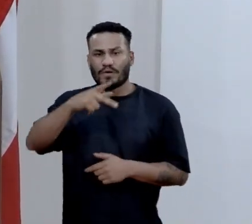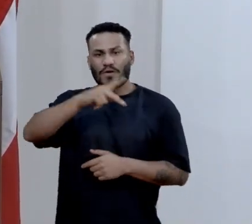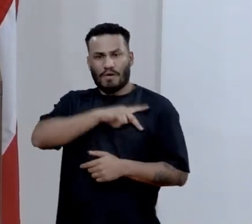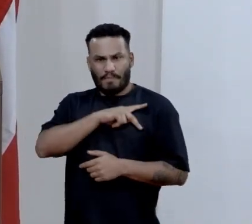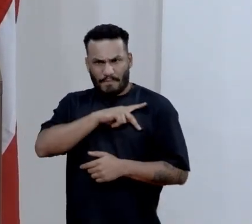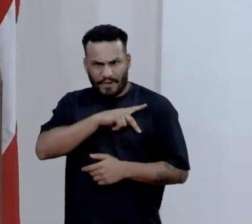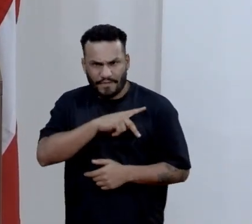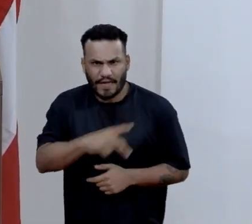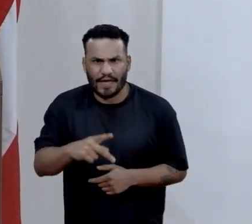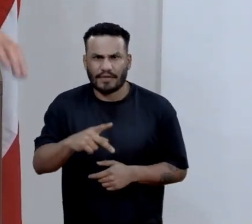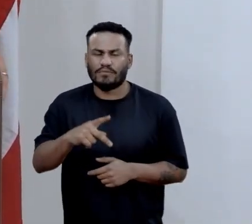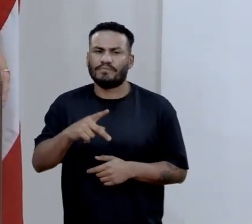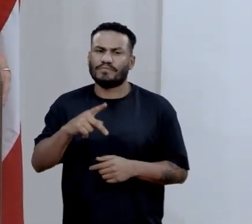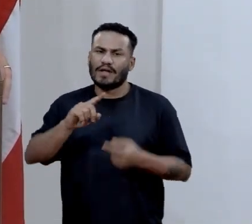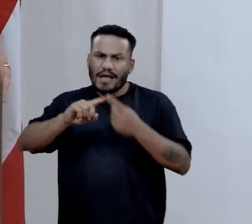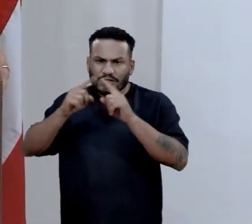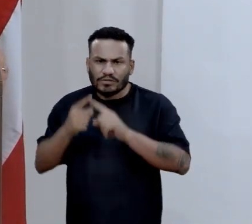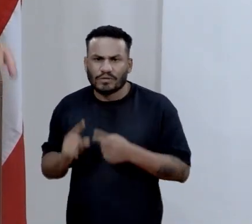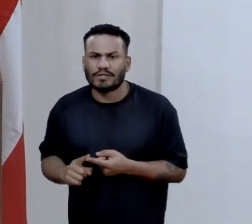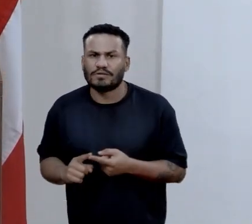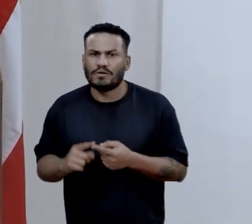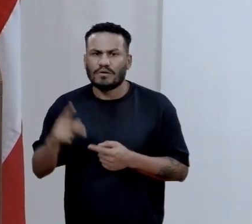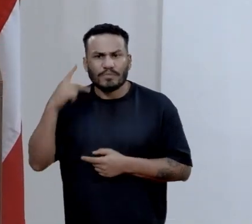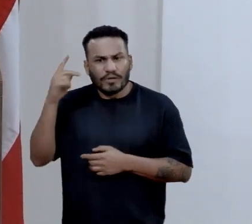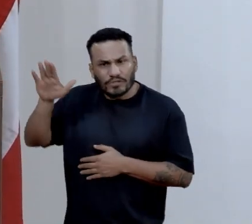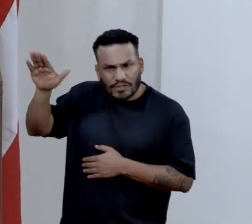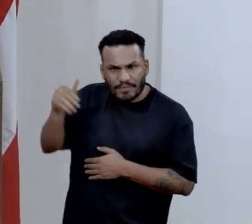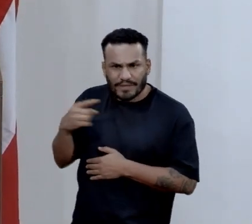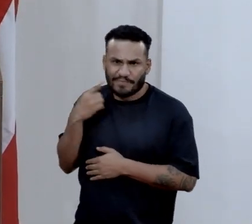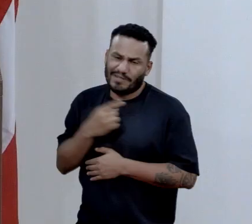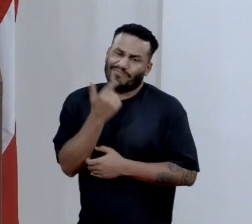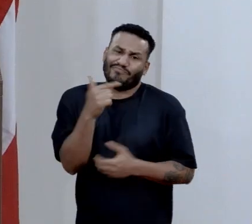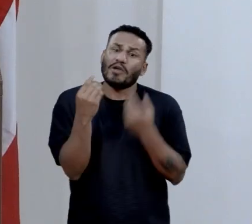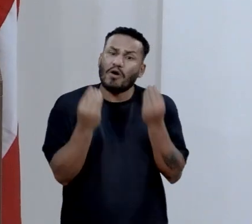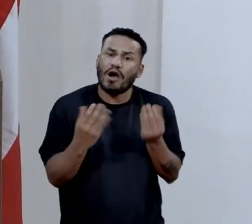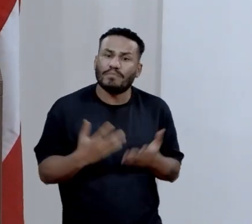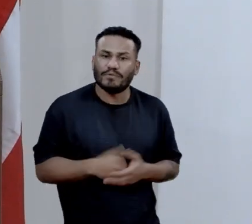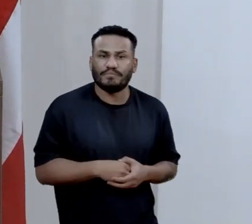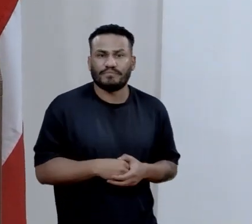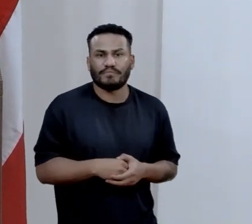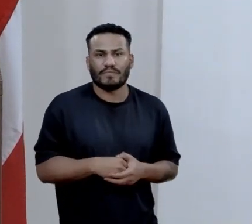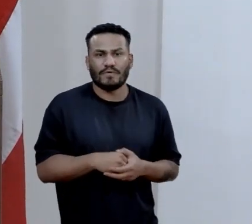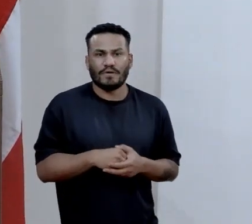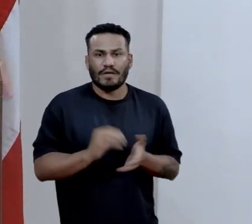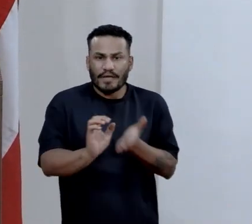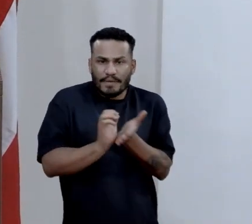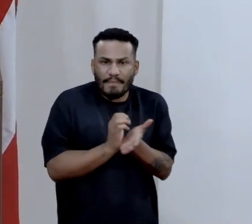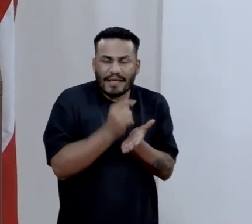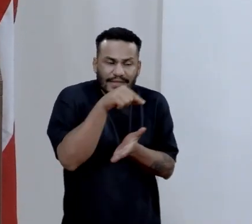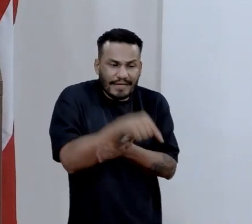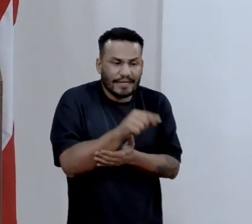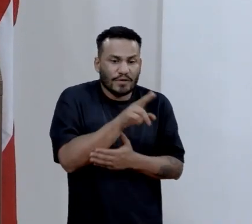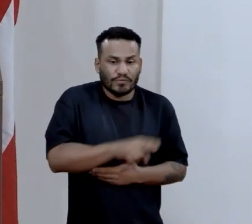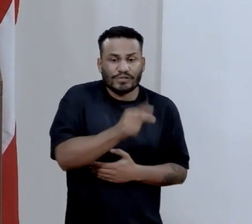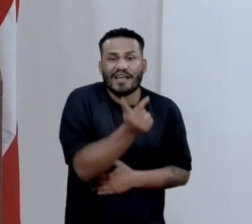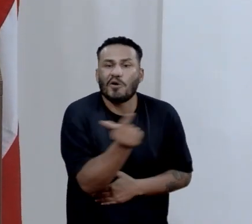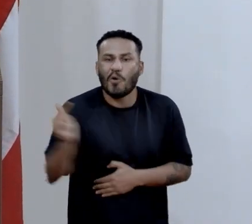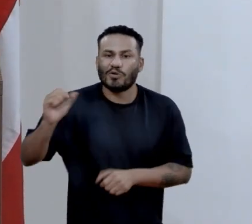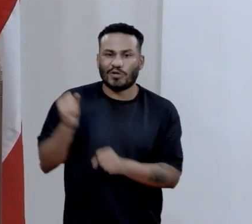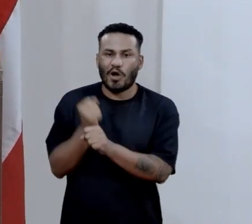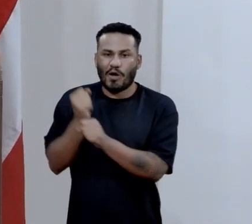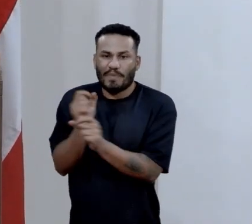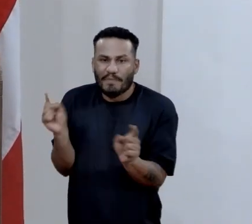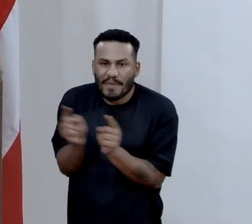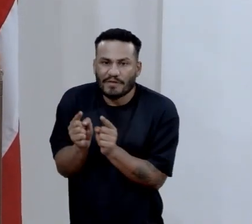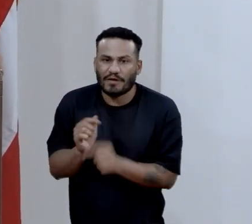prefeito, cabe, enfim, a articulação política, chamar o deputado e dizer, querido, não dá. Vou pegar a tua emenda aqui e vou usar numa outra obra